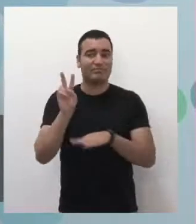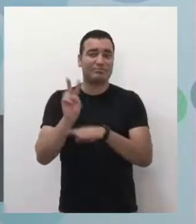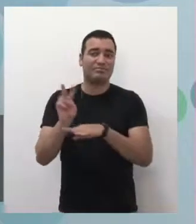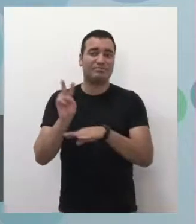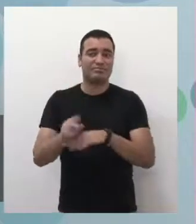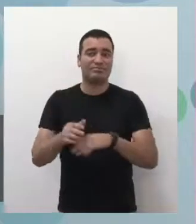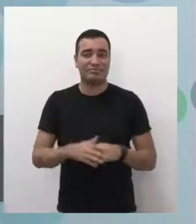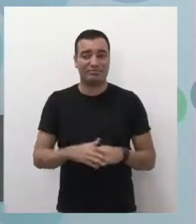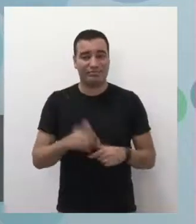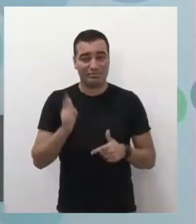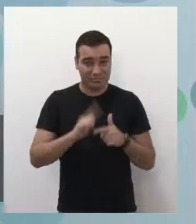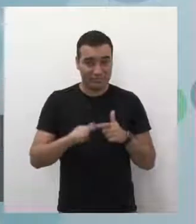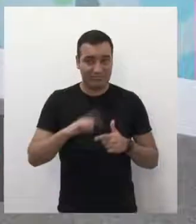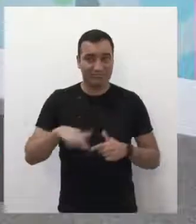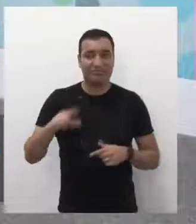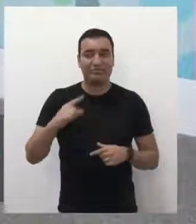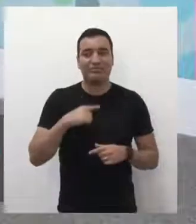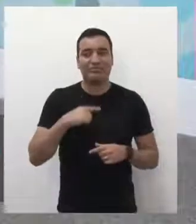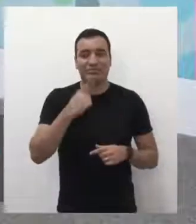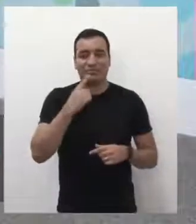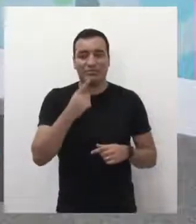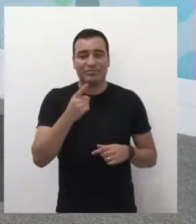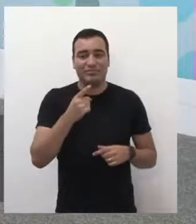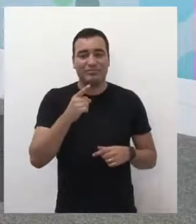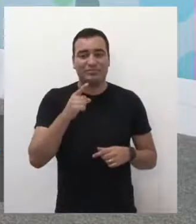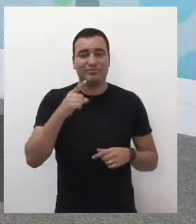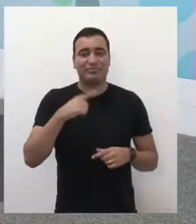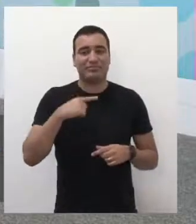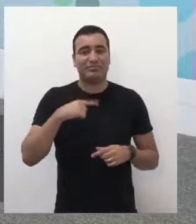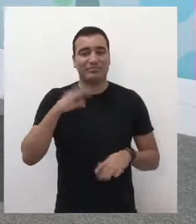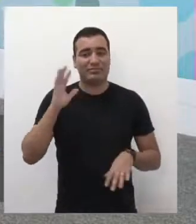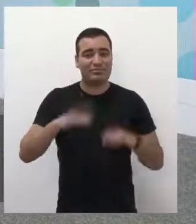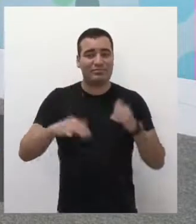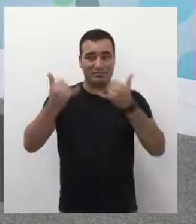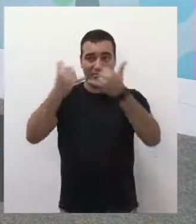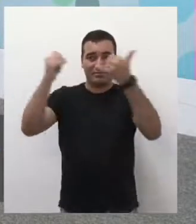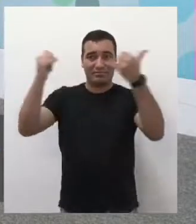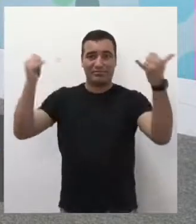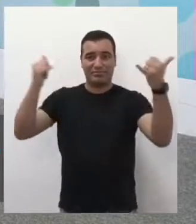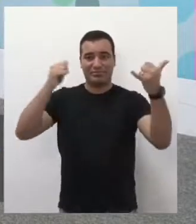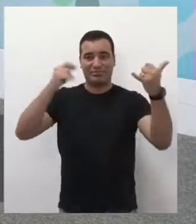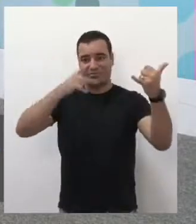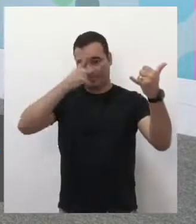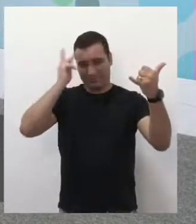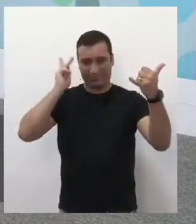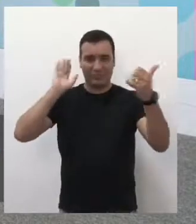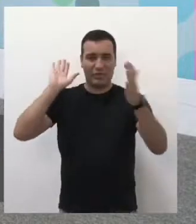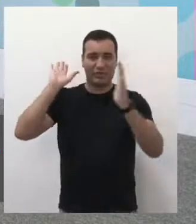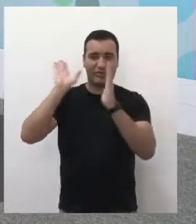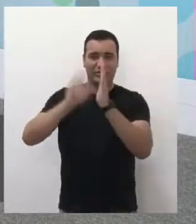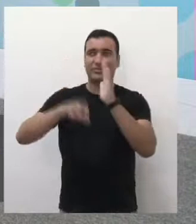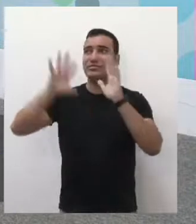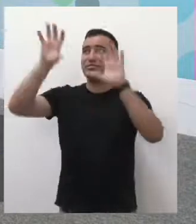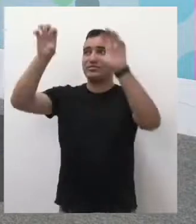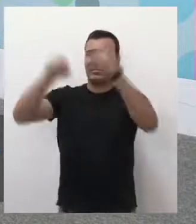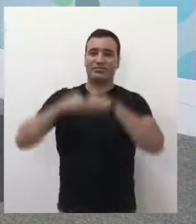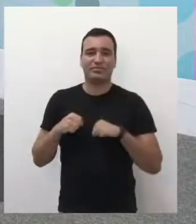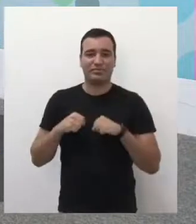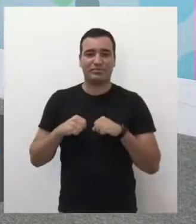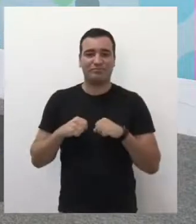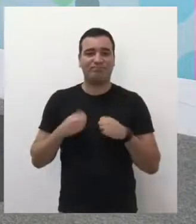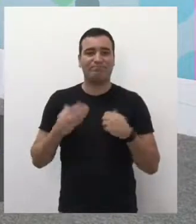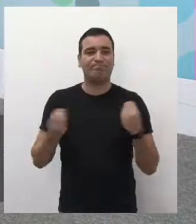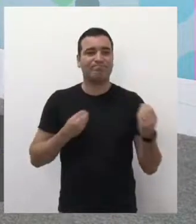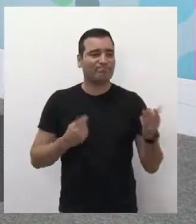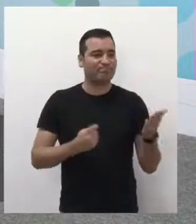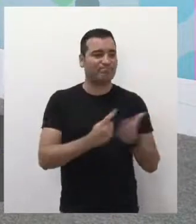Sabe o problema que a gente tem? Fala de novo, Edjó. Então tem furto de cabo, alguém paga. O que você acha que paga? Que é a empresa? Não, os caras fazem uma